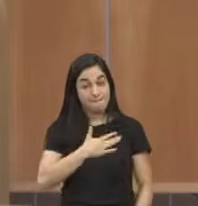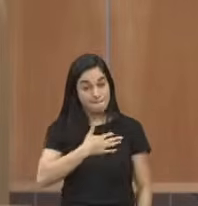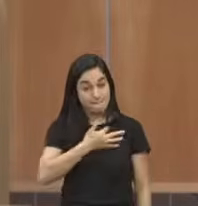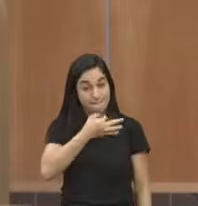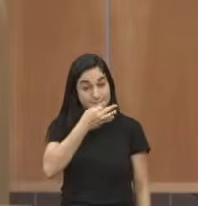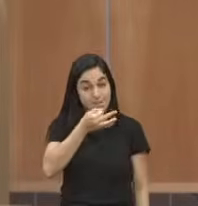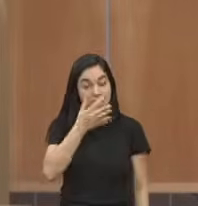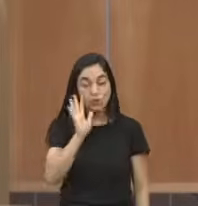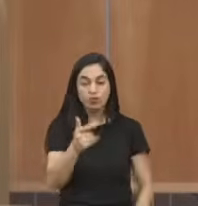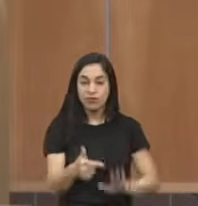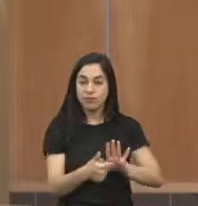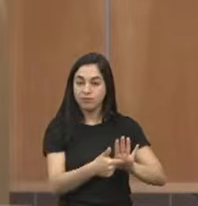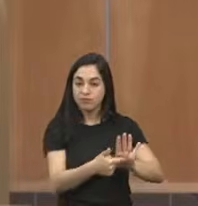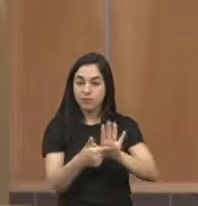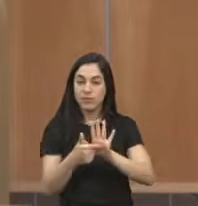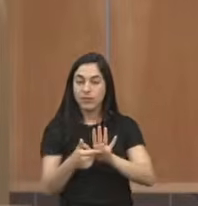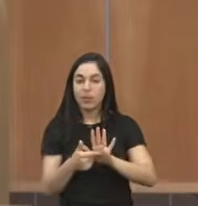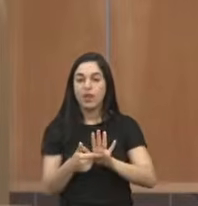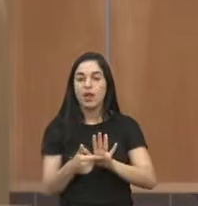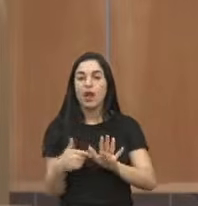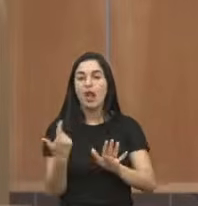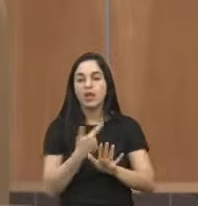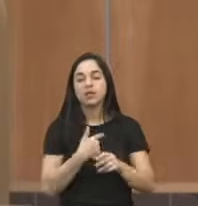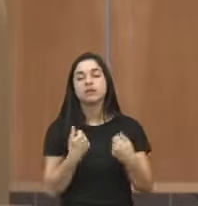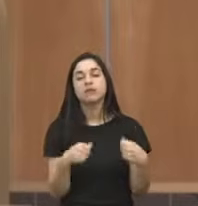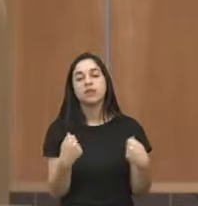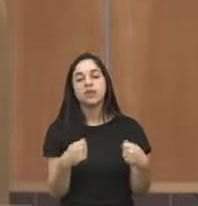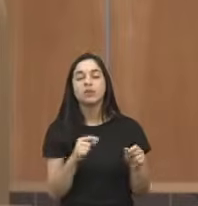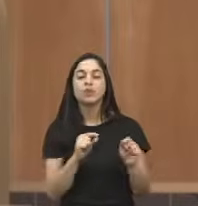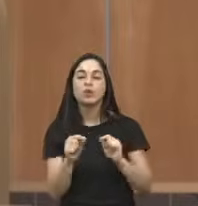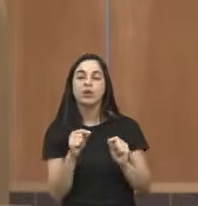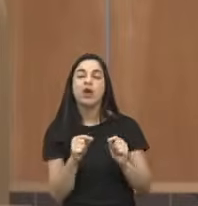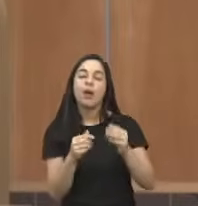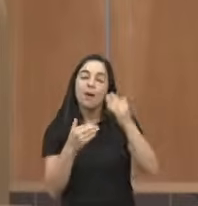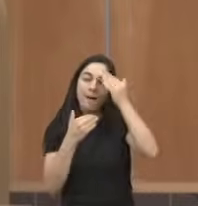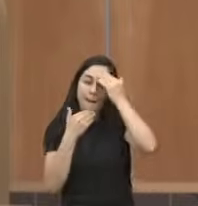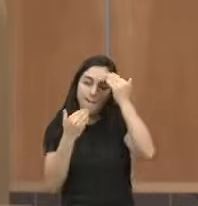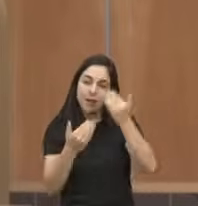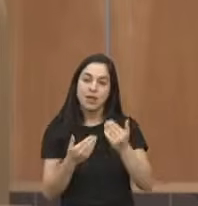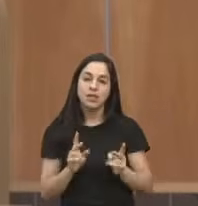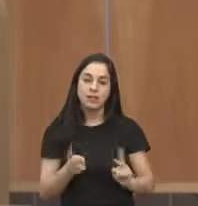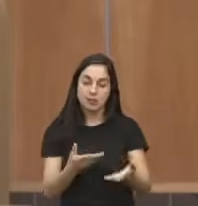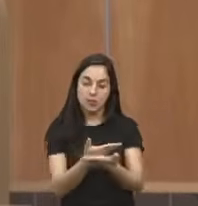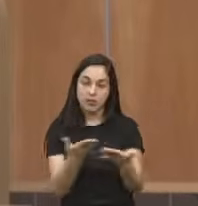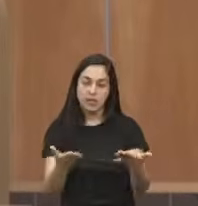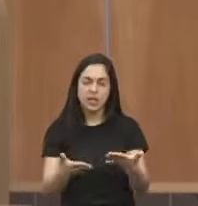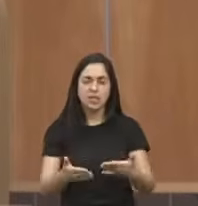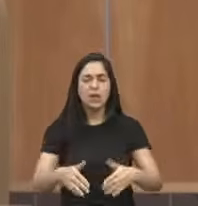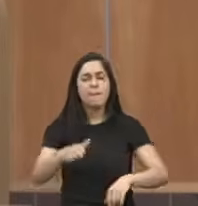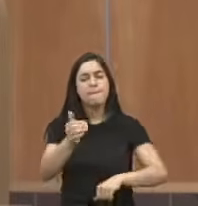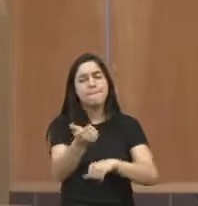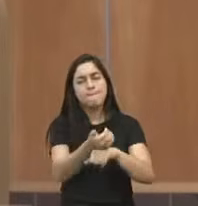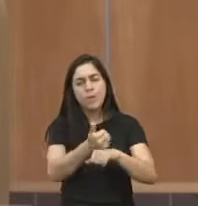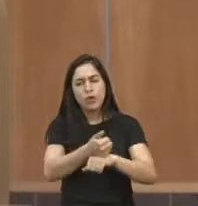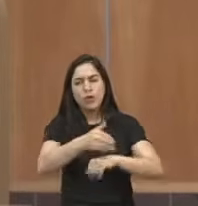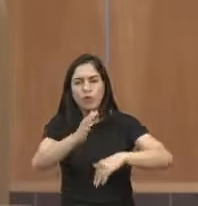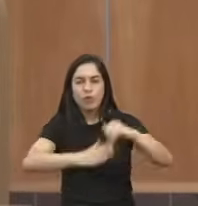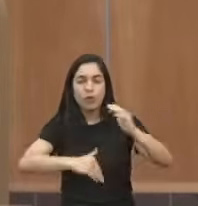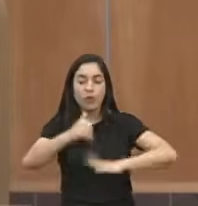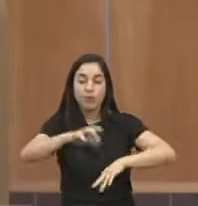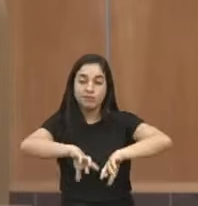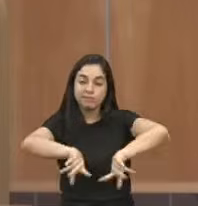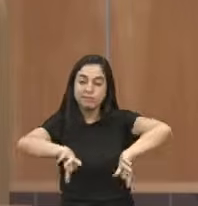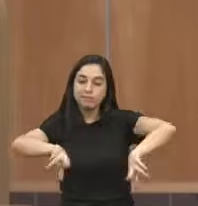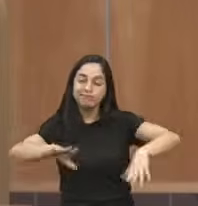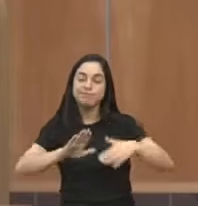já externando aqui desse momento, que eu acho que a gente tem que manter essa homenagem para vocês e para tantos profissionais que fazem tanto